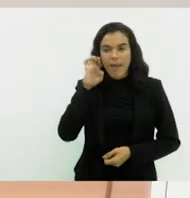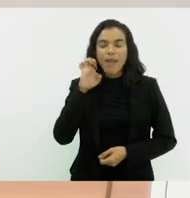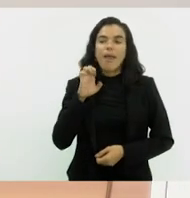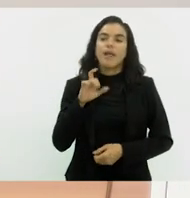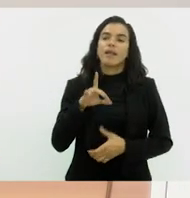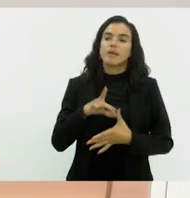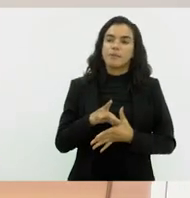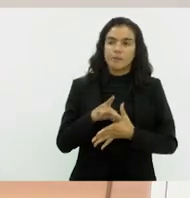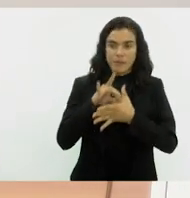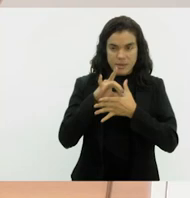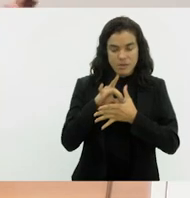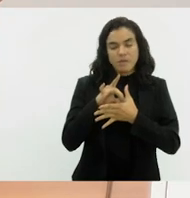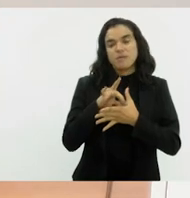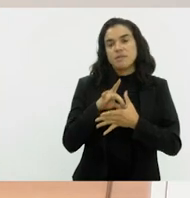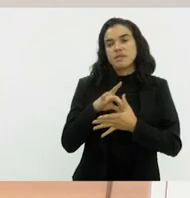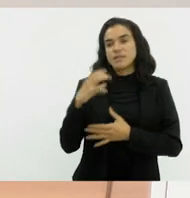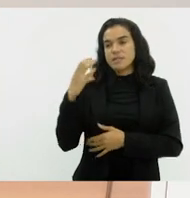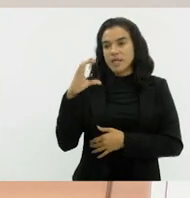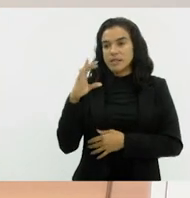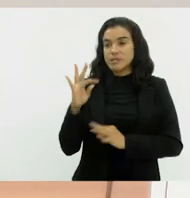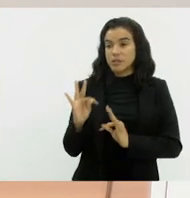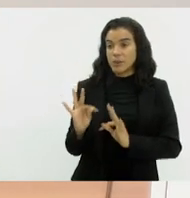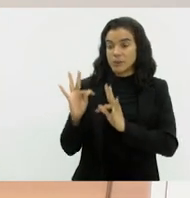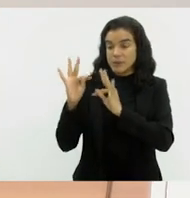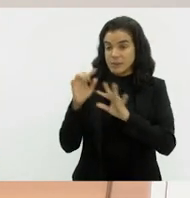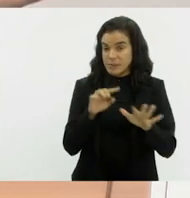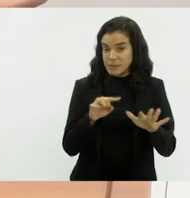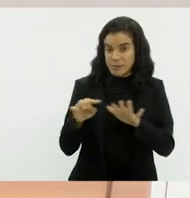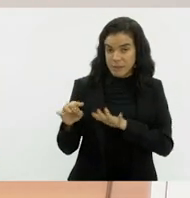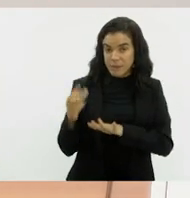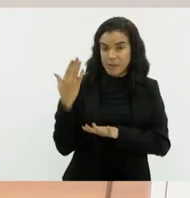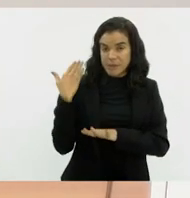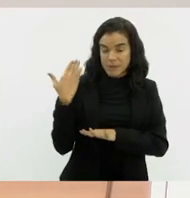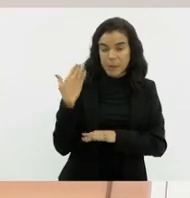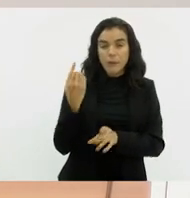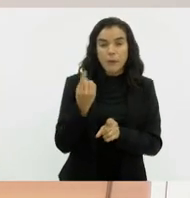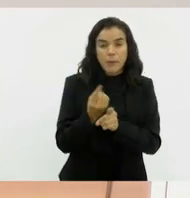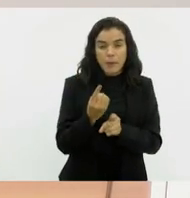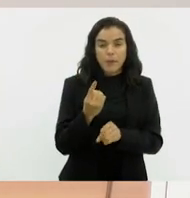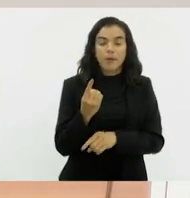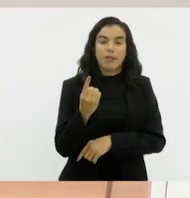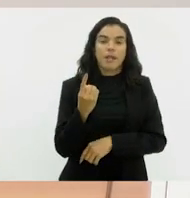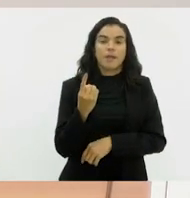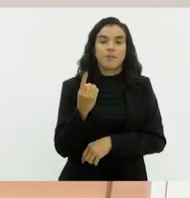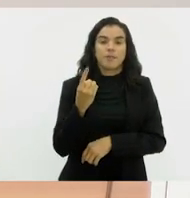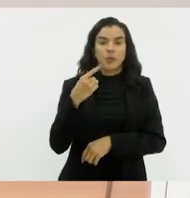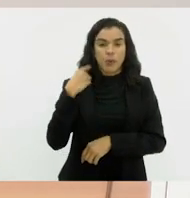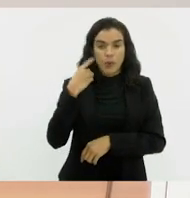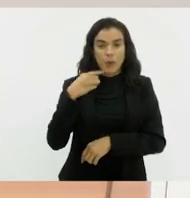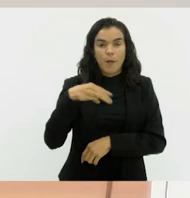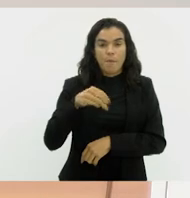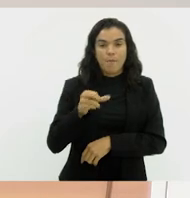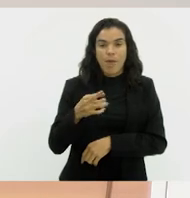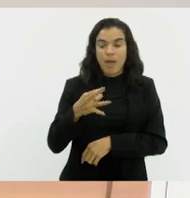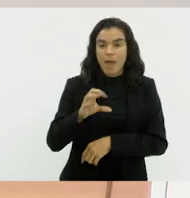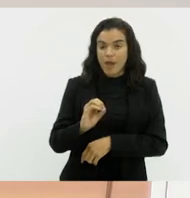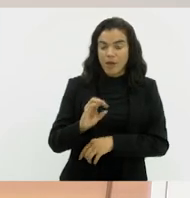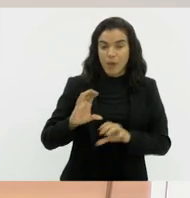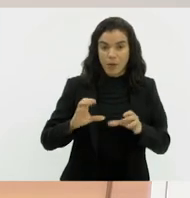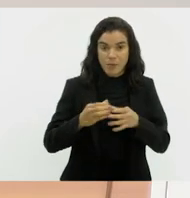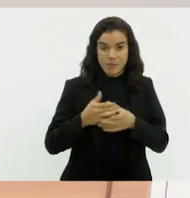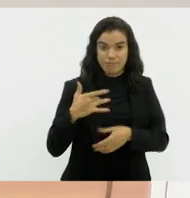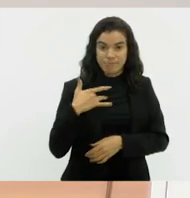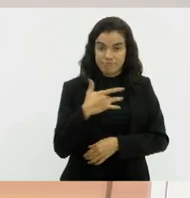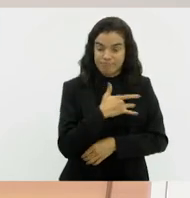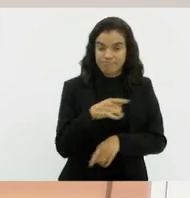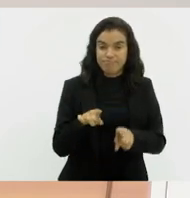Ciência e Tecnologia. Nós tivemos, na semana passada, eu encontrei o doutor Mário numa audiência pública da Comissão de Saúde,